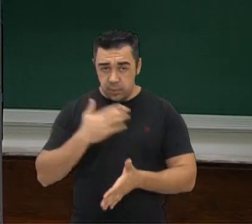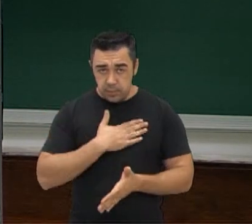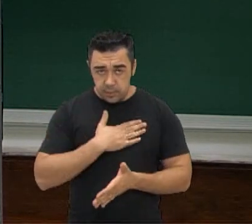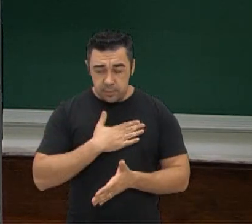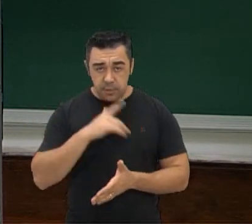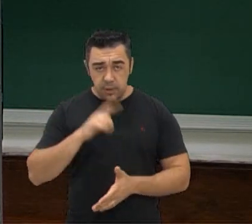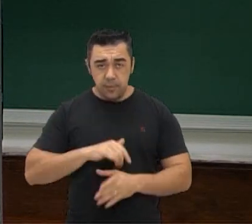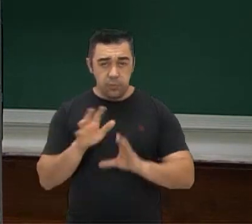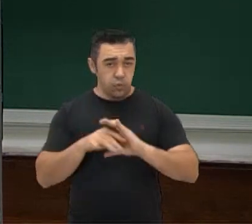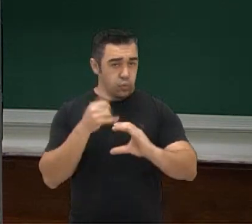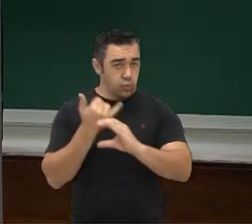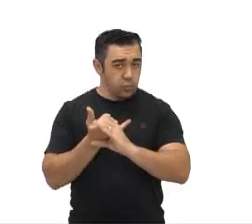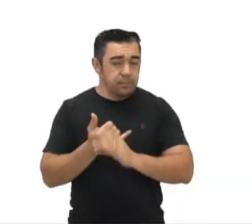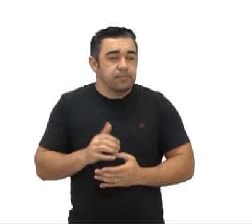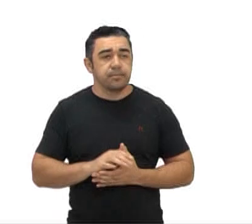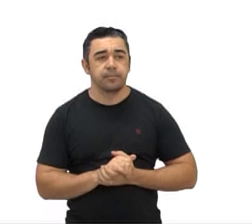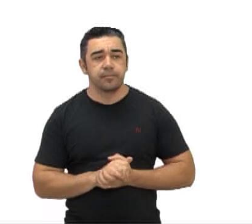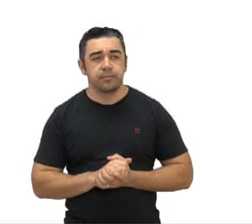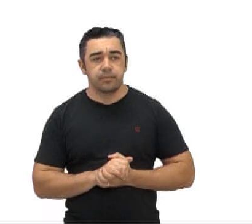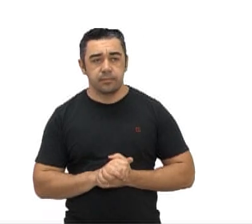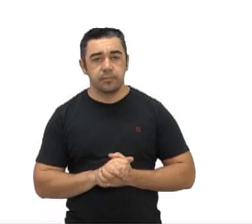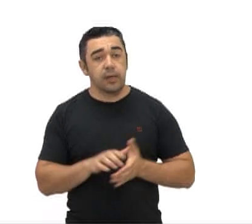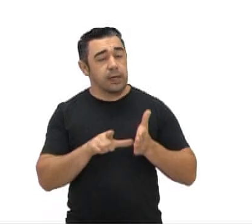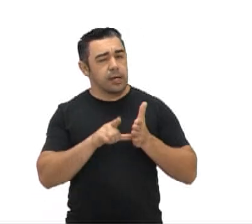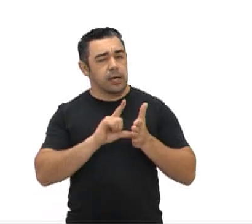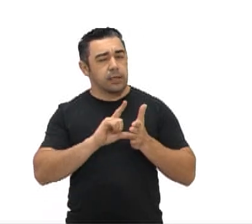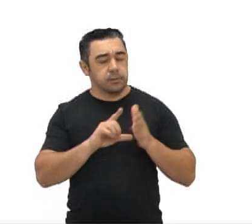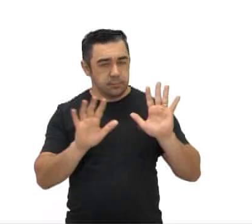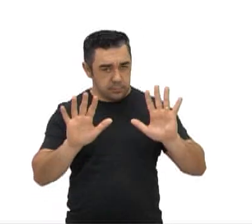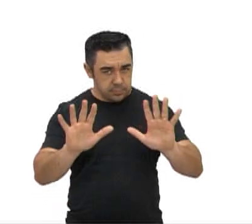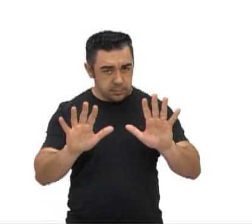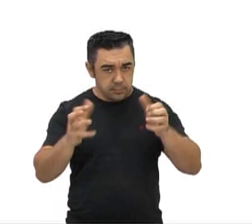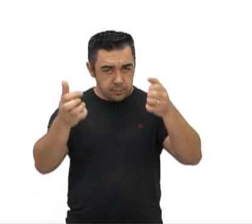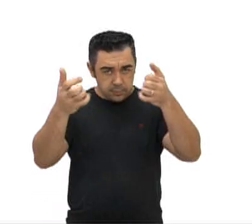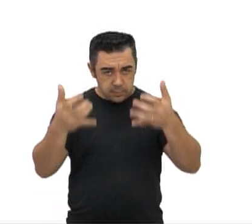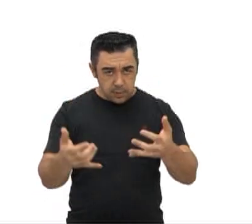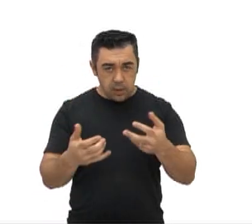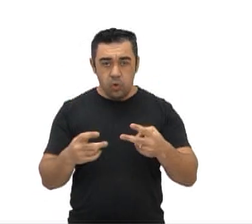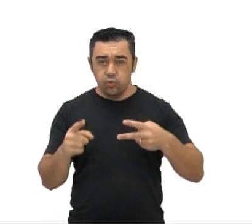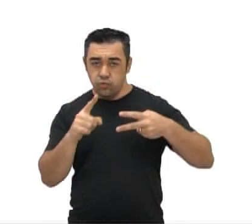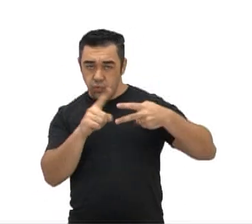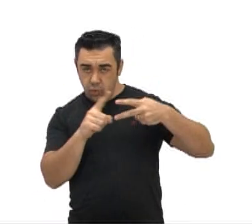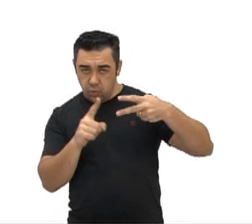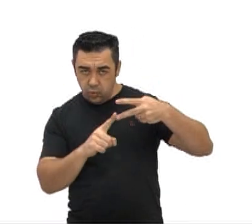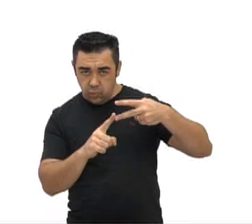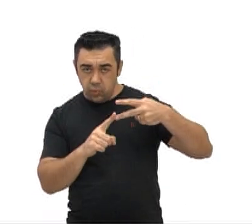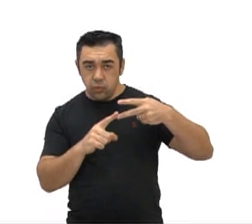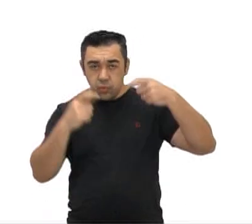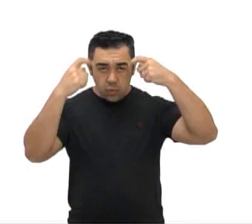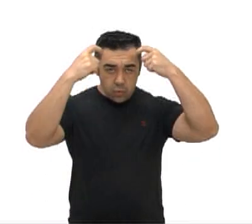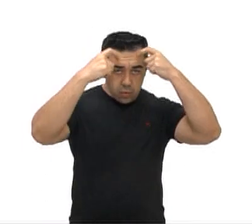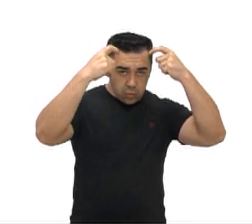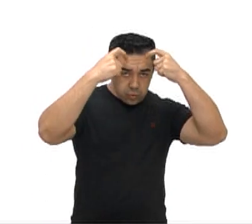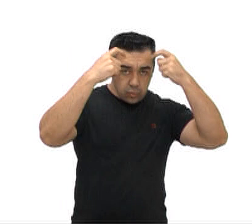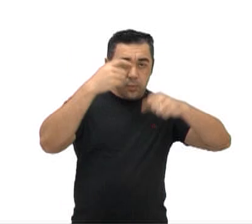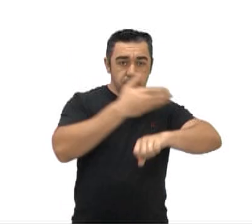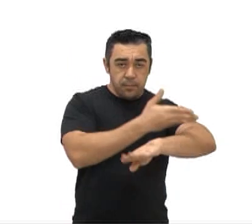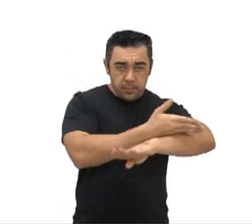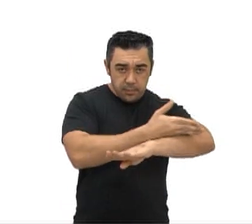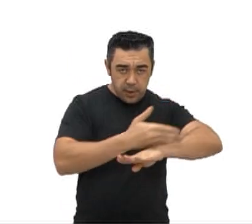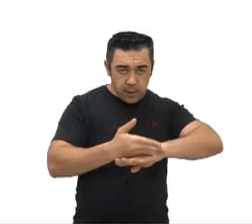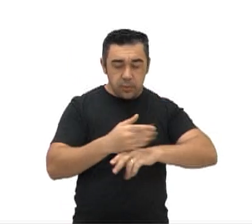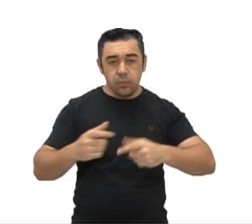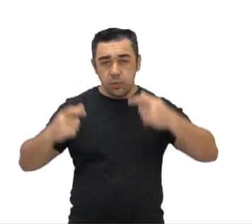foi pelo YouTube. Então, antes do quiz aqui primeiro, gente, mostrando os dois ursos, o urso pardo e o urso polar, certo?